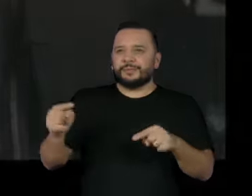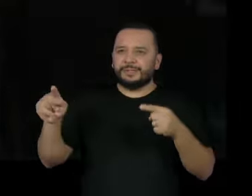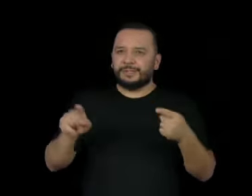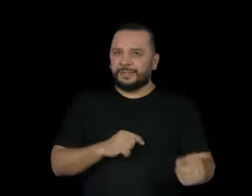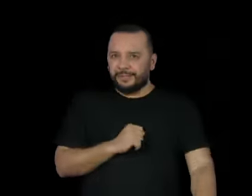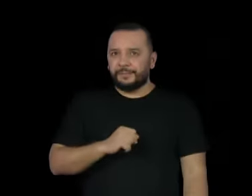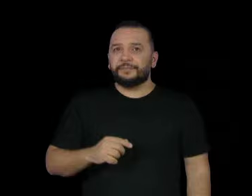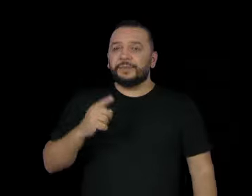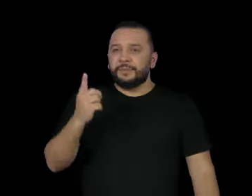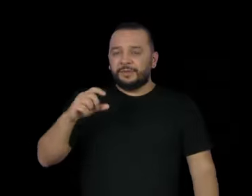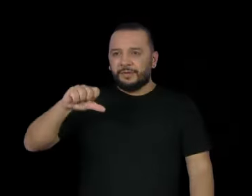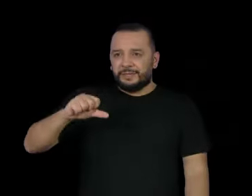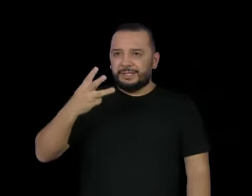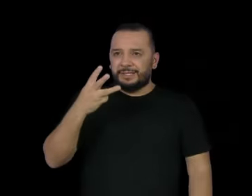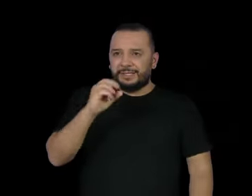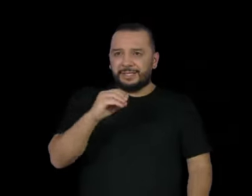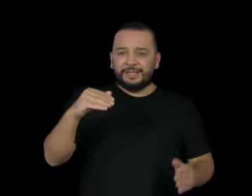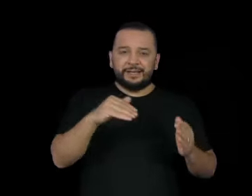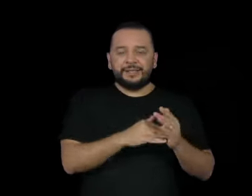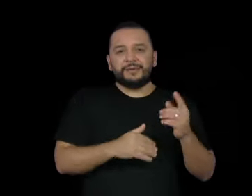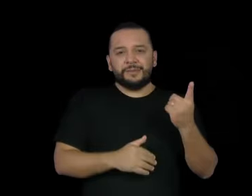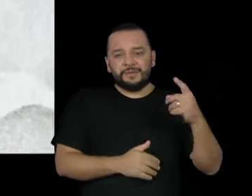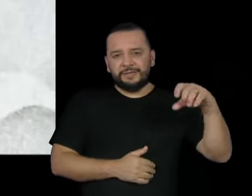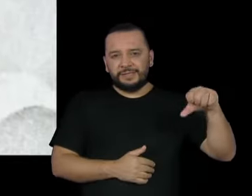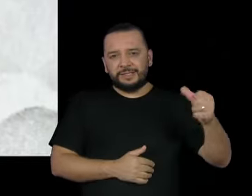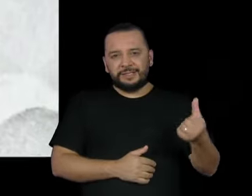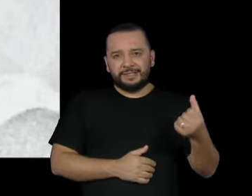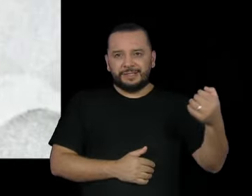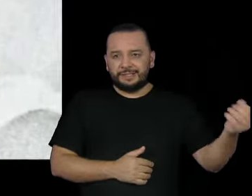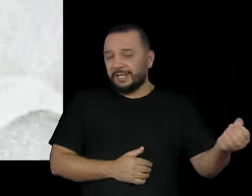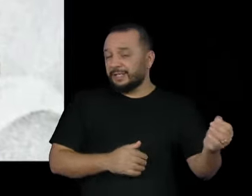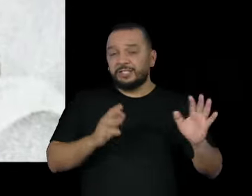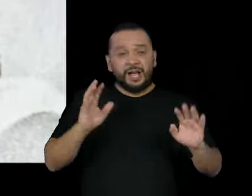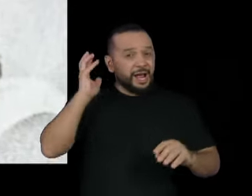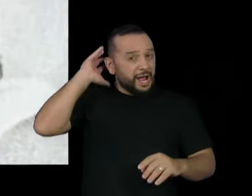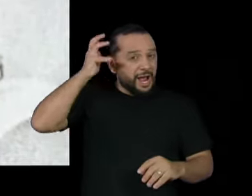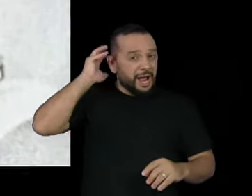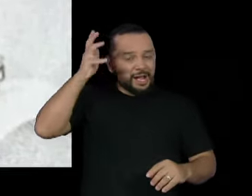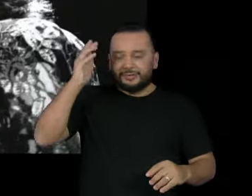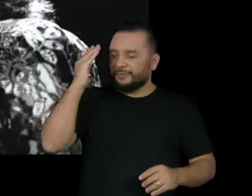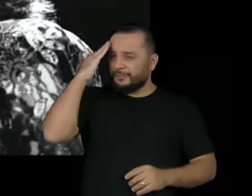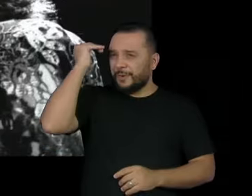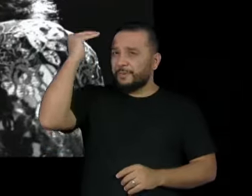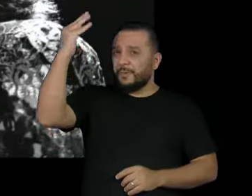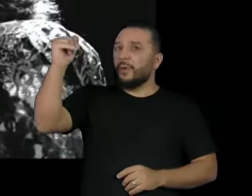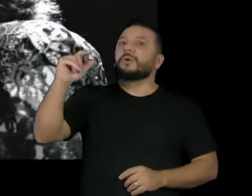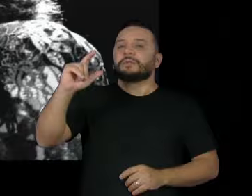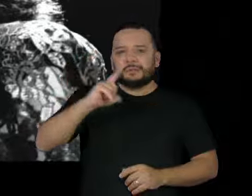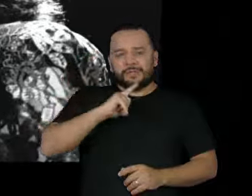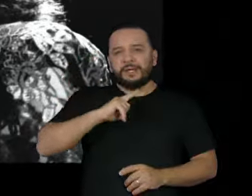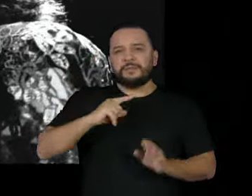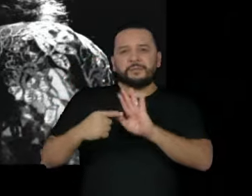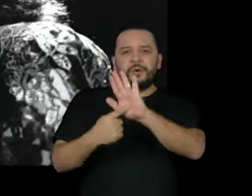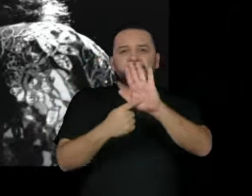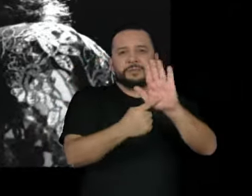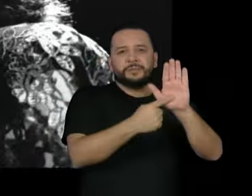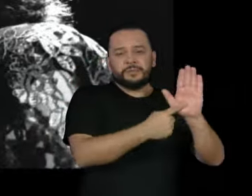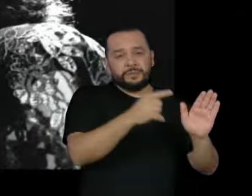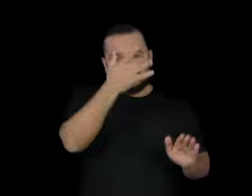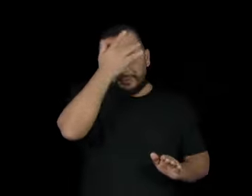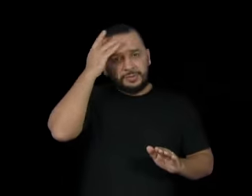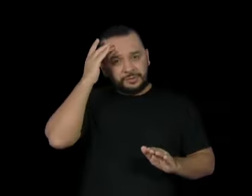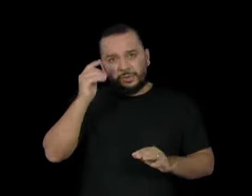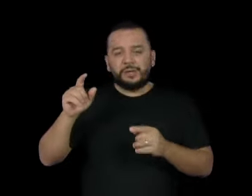Dos anos 30 aos 60, a era de ouro do rádio revelaria grandes ídolos da nossa canção, que fizeram da